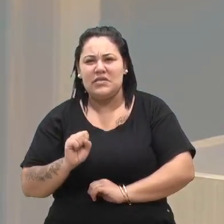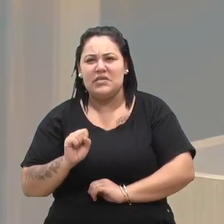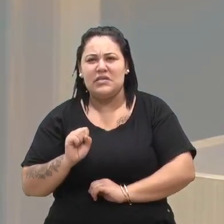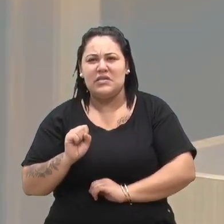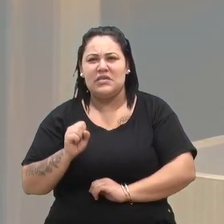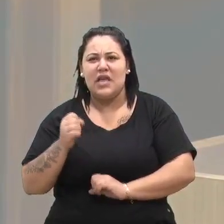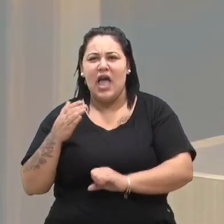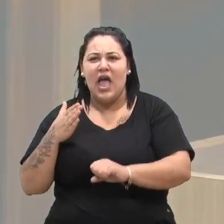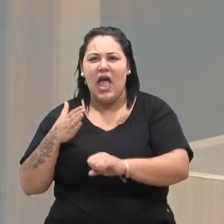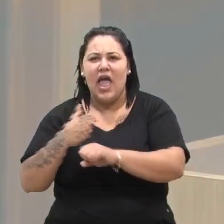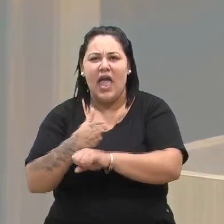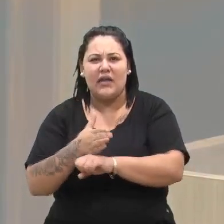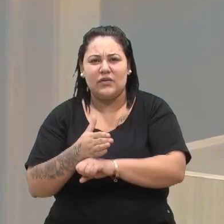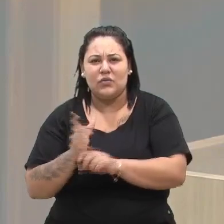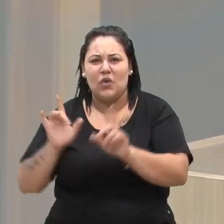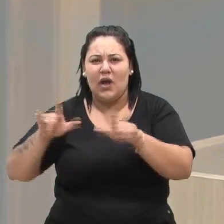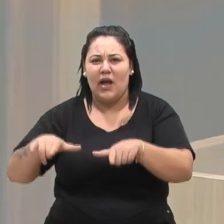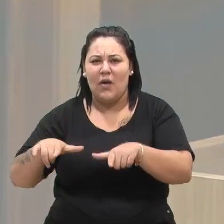capturar contratos.